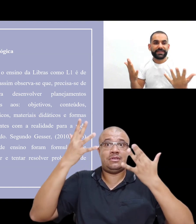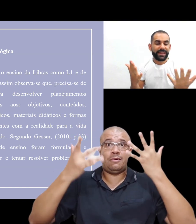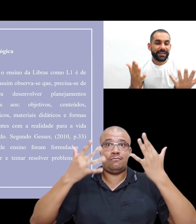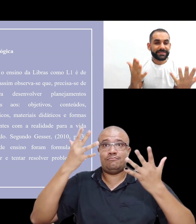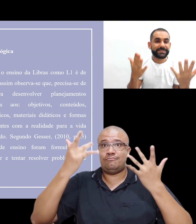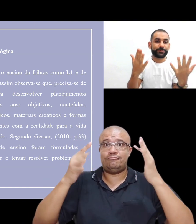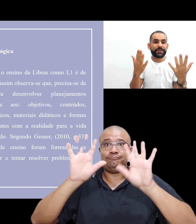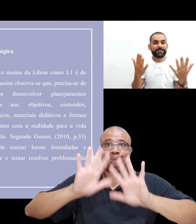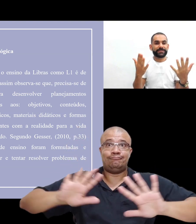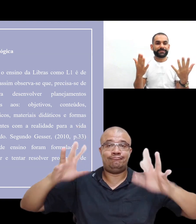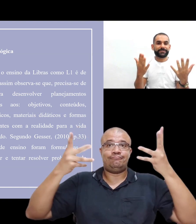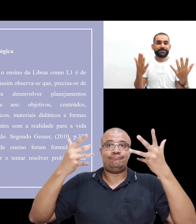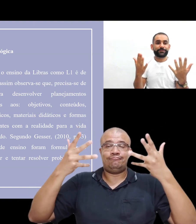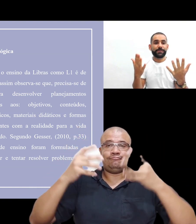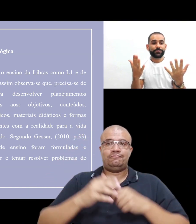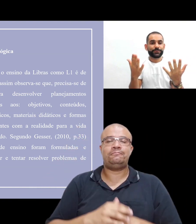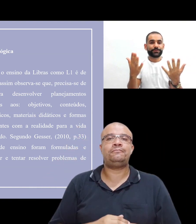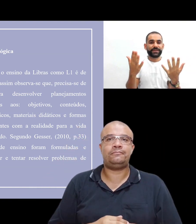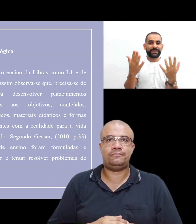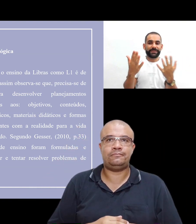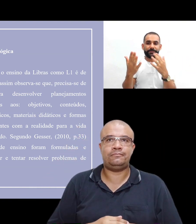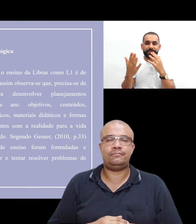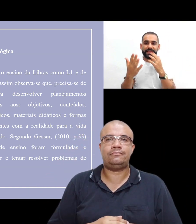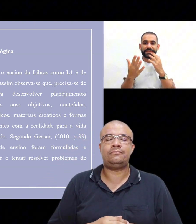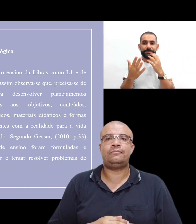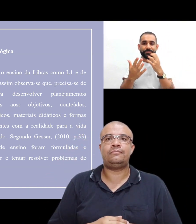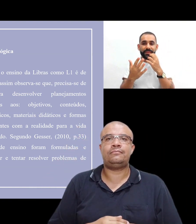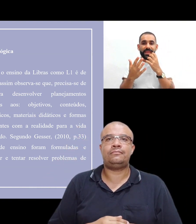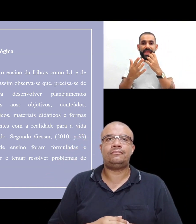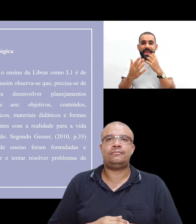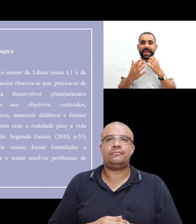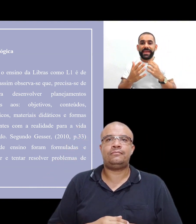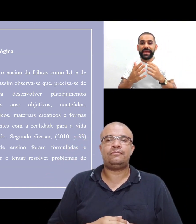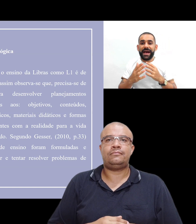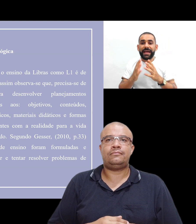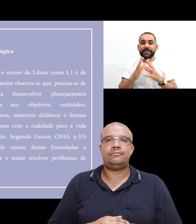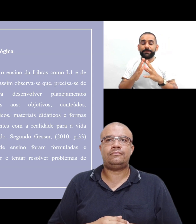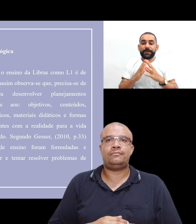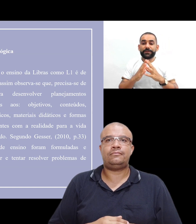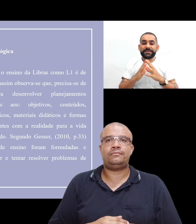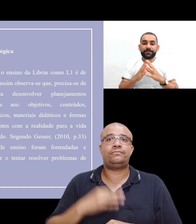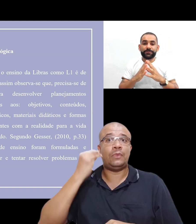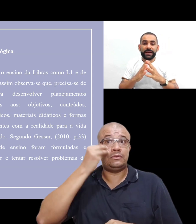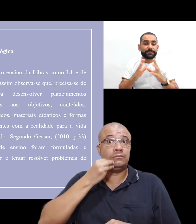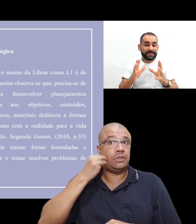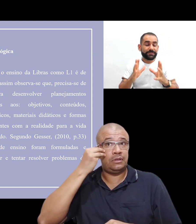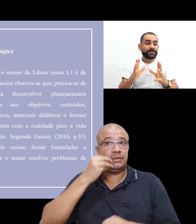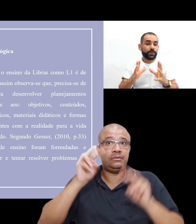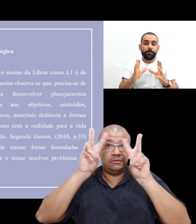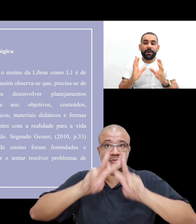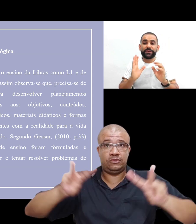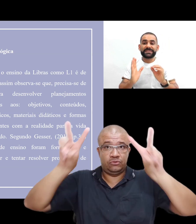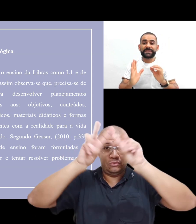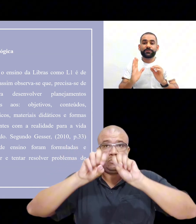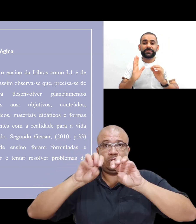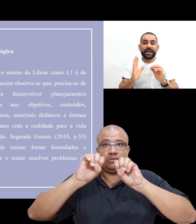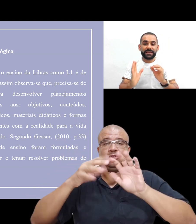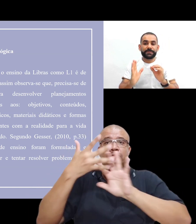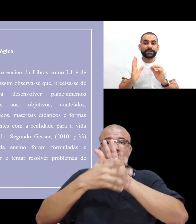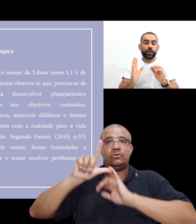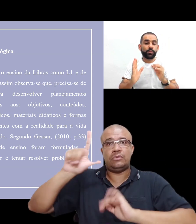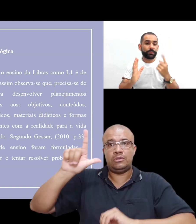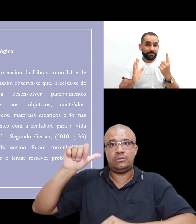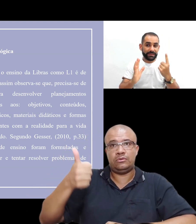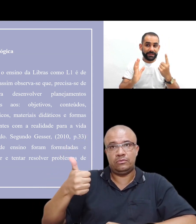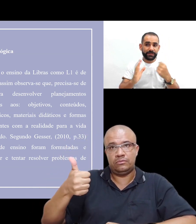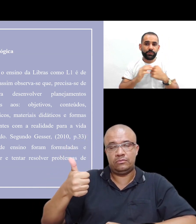para poder ela ser executada. Não tem por onde correr, entende? Para o ensino, a experiência visual para o ensino da